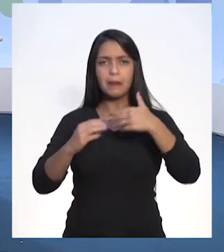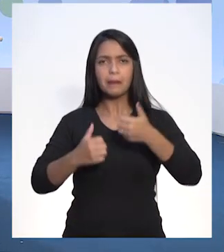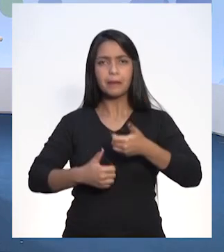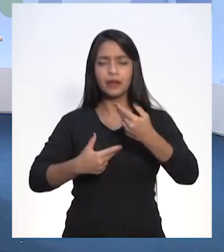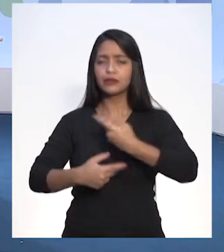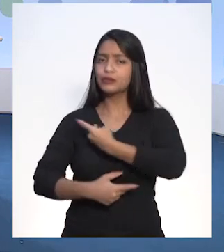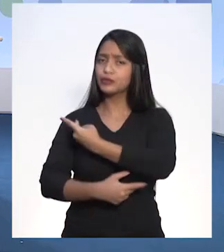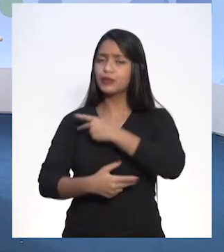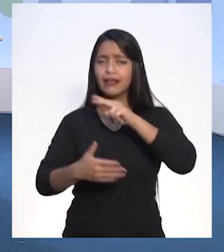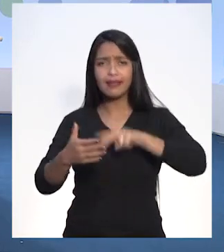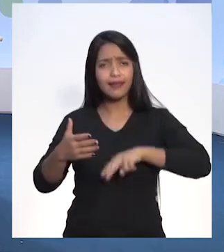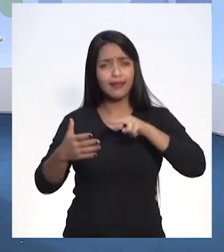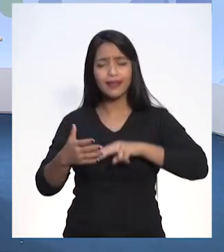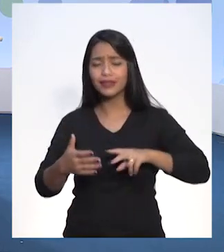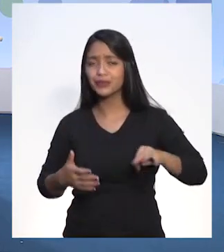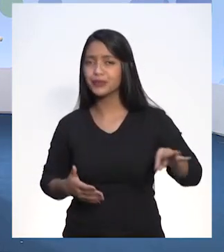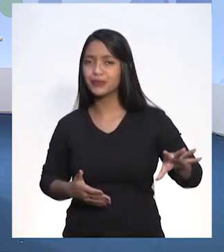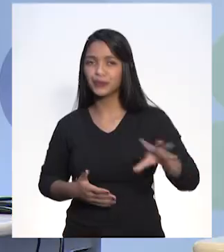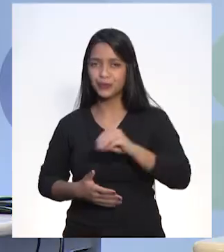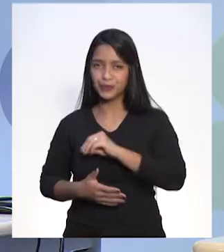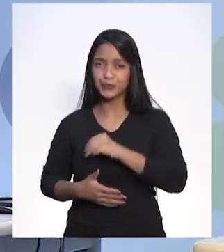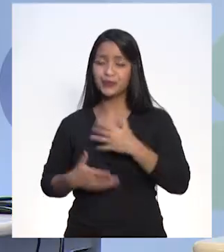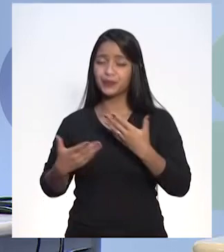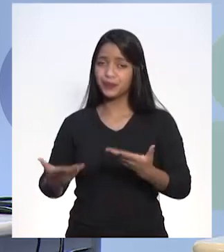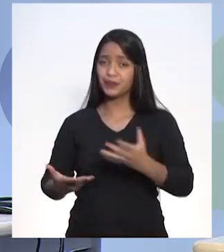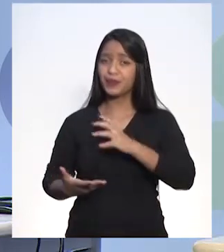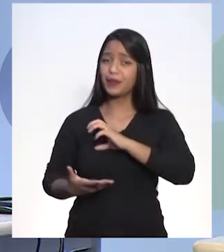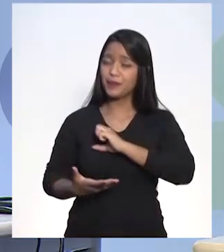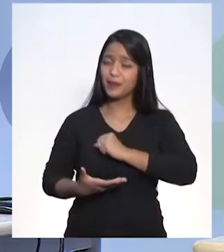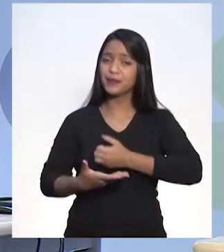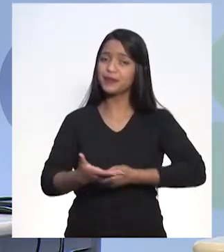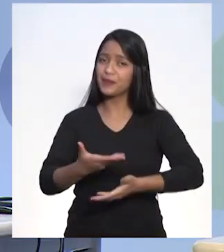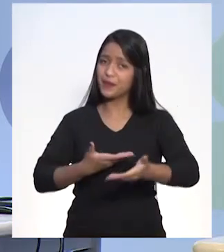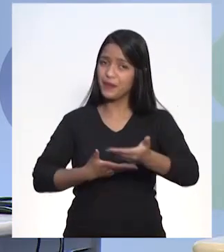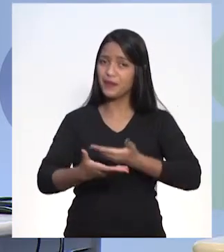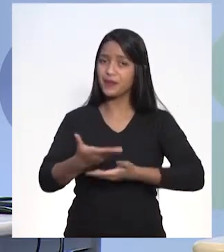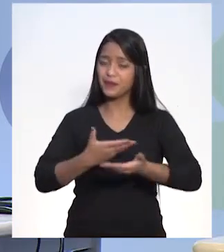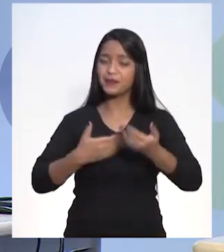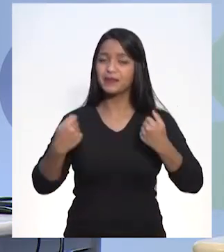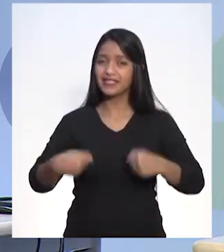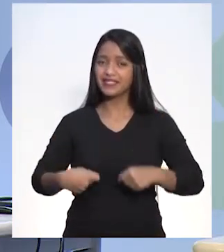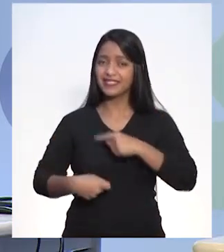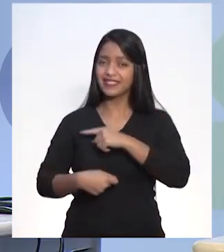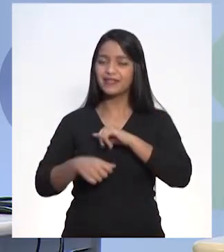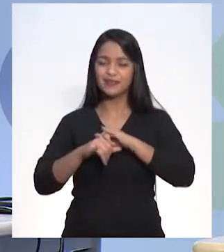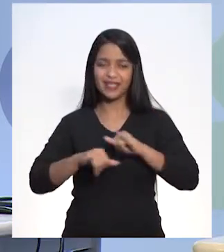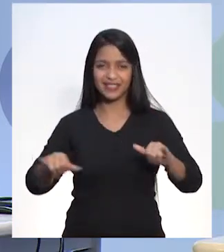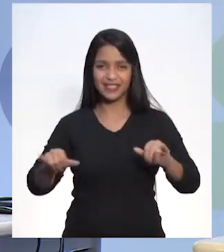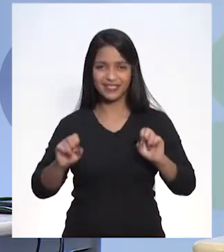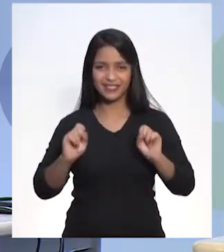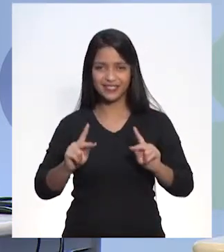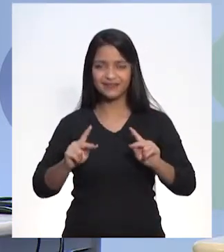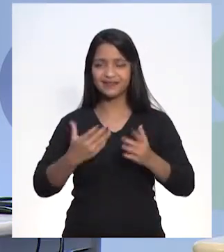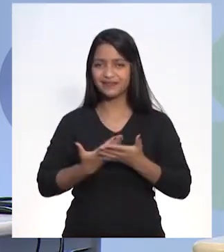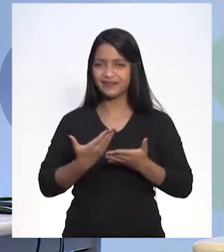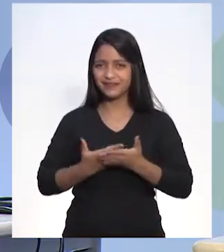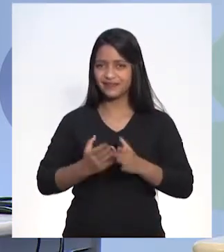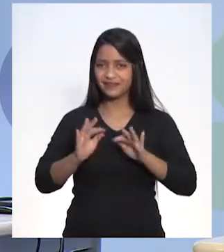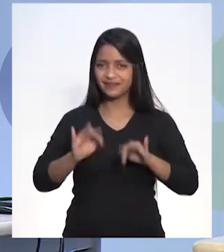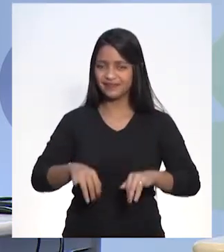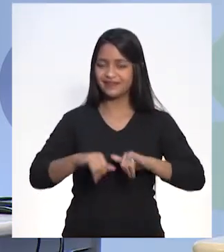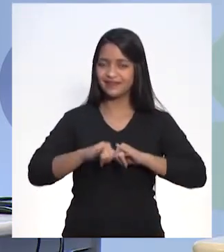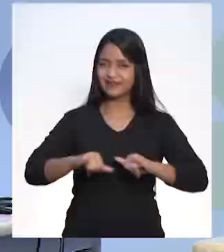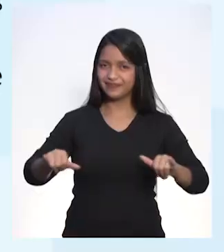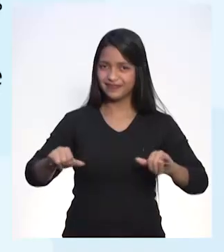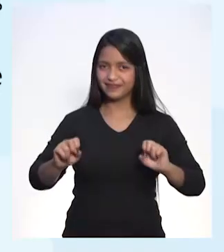amor e empatia pelo próximo tem que andar juntos, né? Porque eu sinto muita empatia por vocês, assim. É